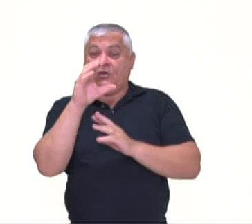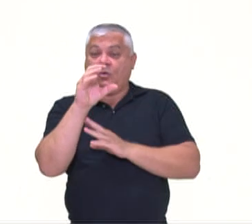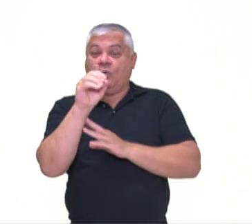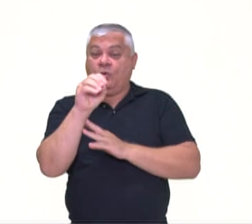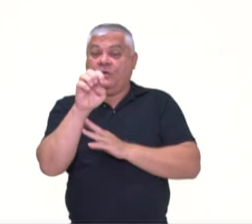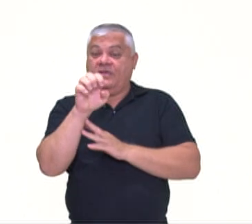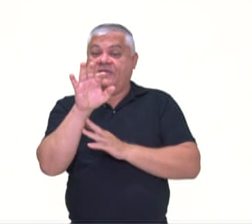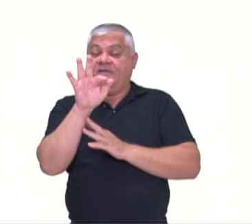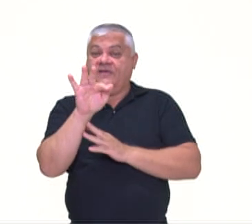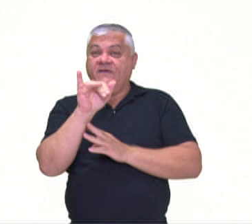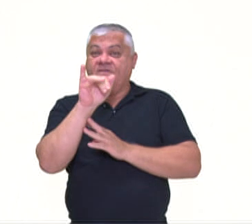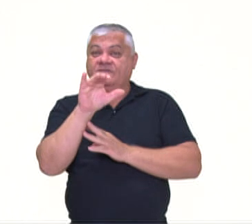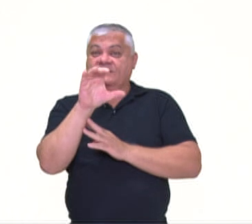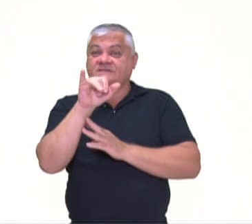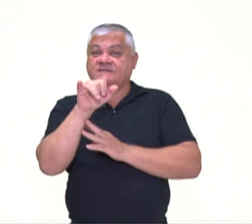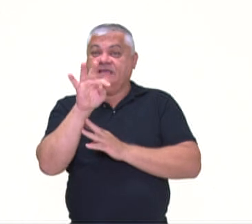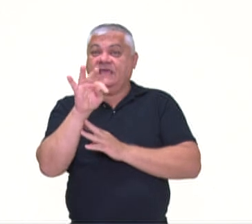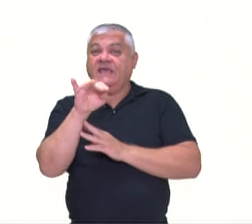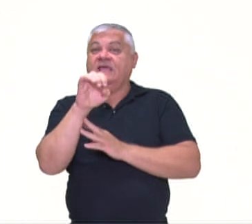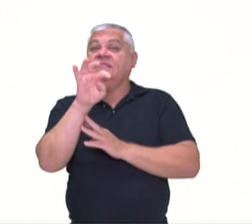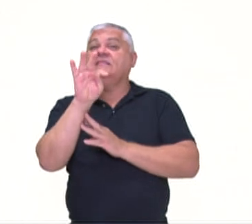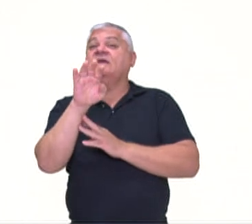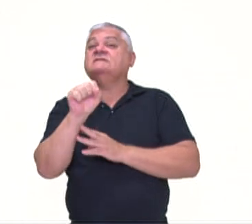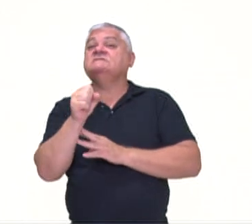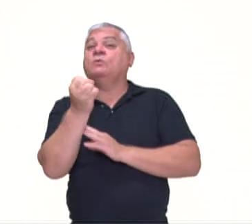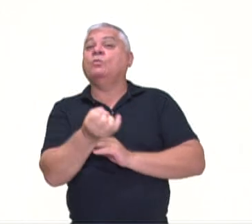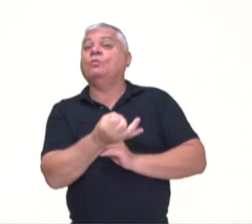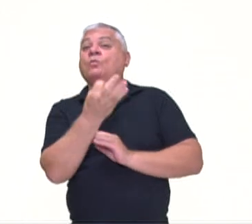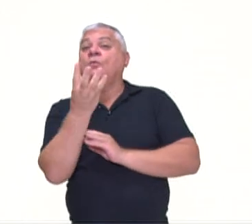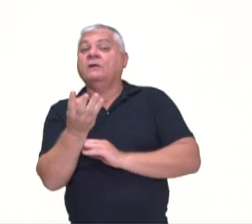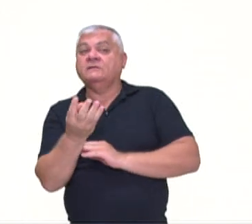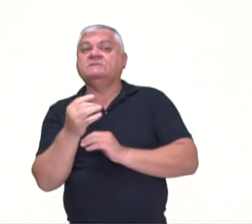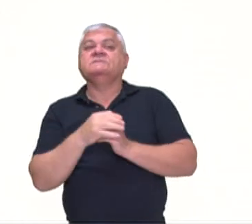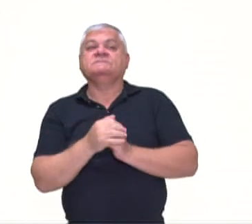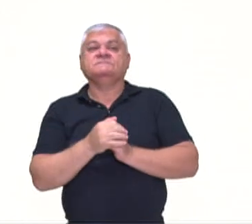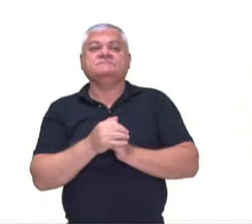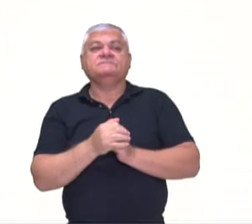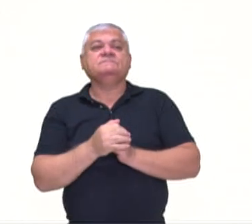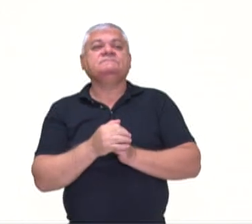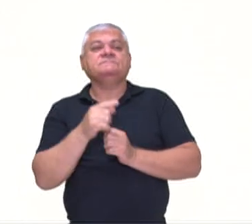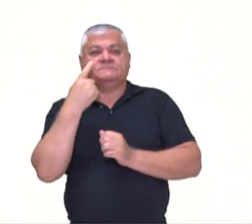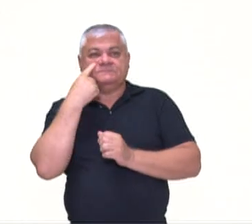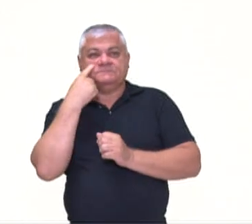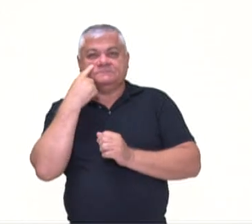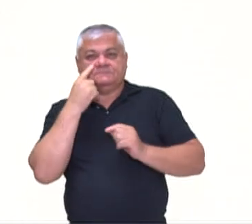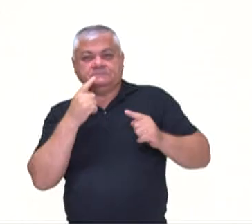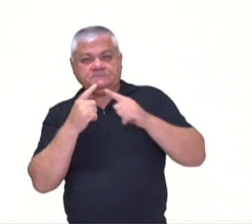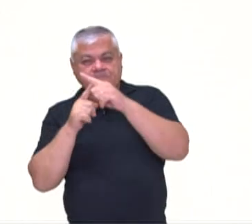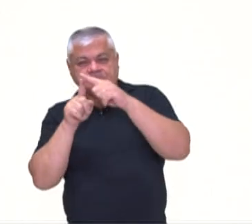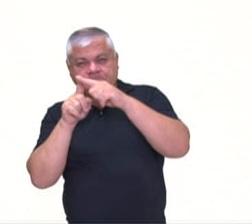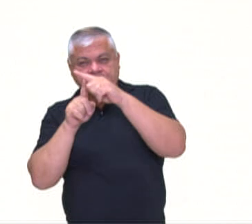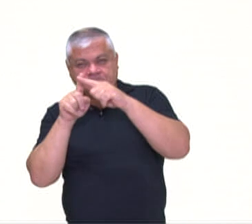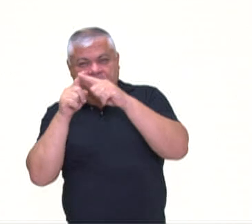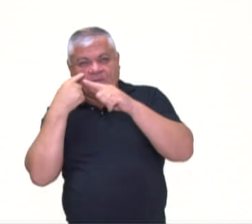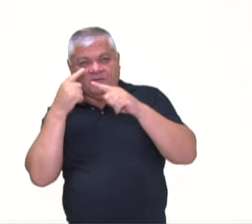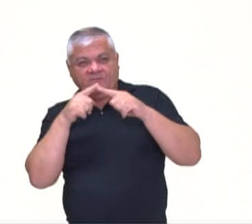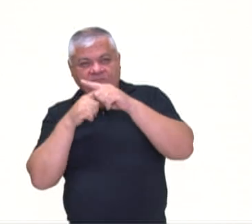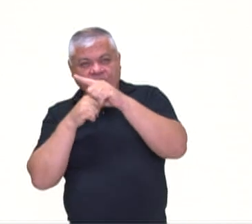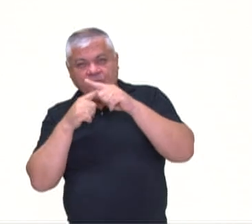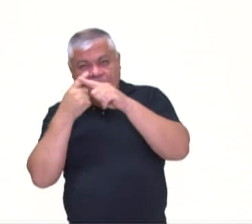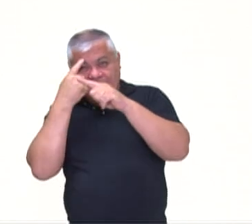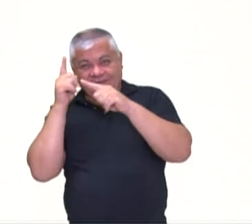não se esqueçam disso, que são as proporções. E o que mais? Aqui, ó, está vendo a setinha inclinada em cima, representada em